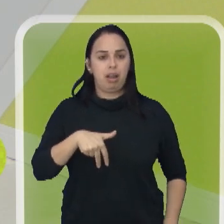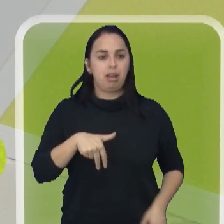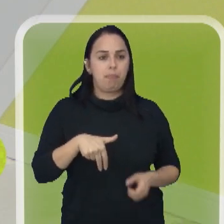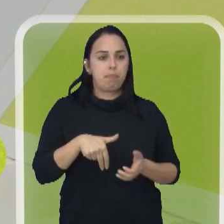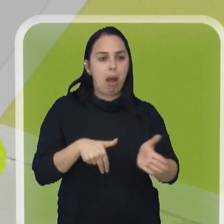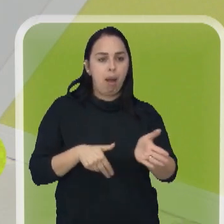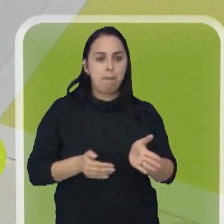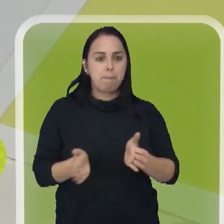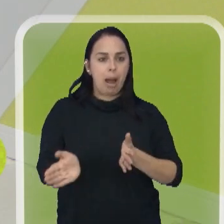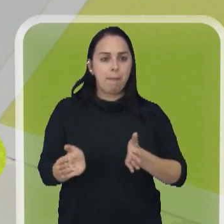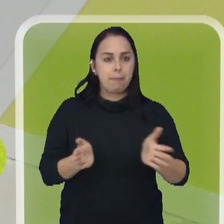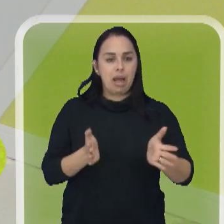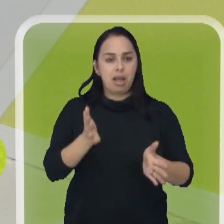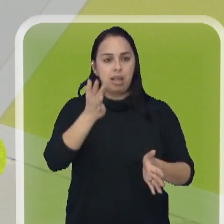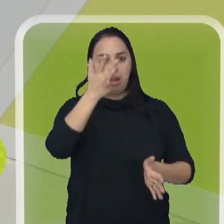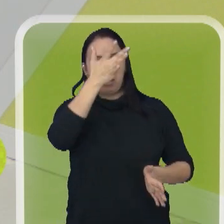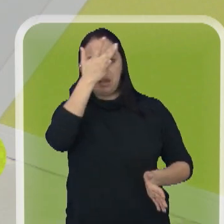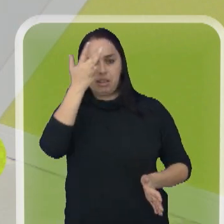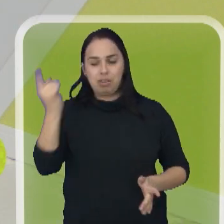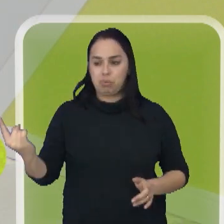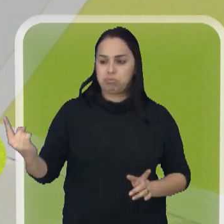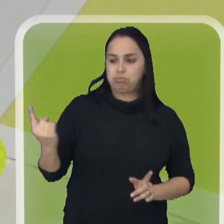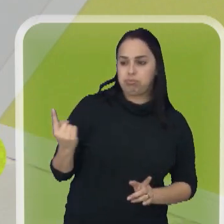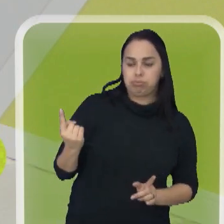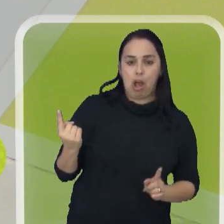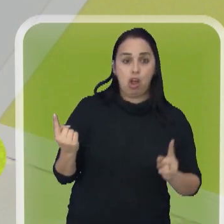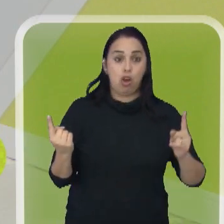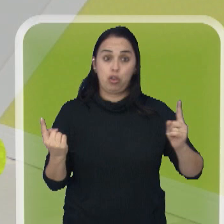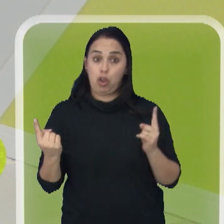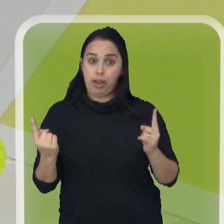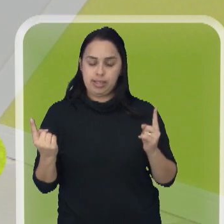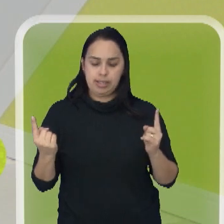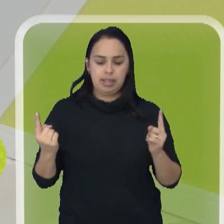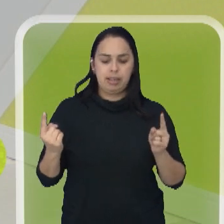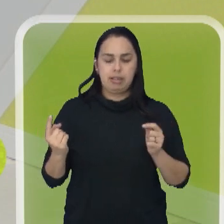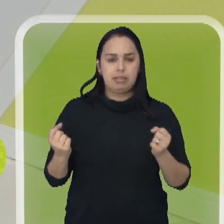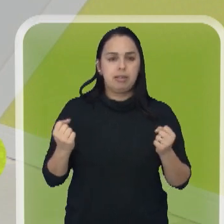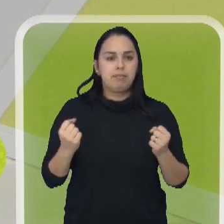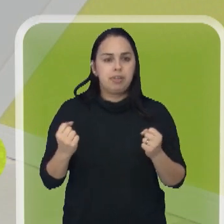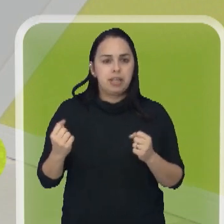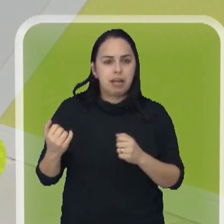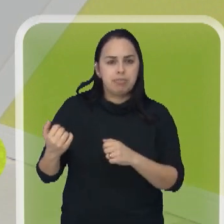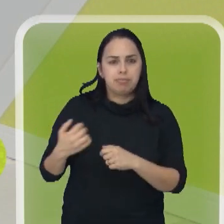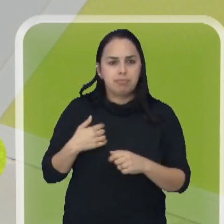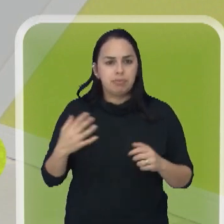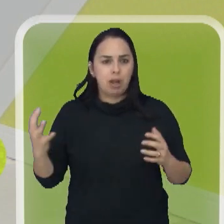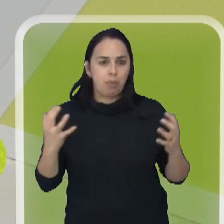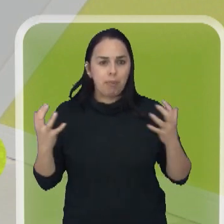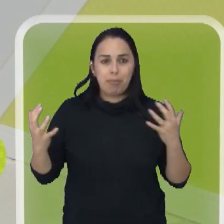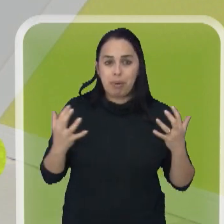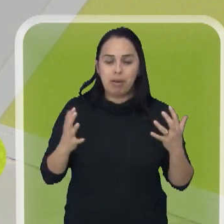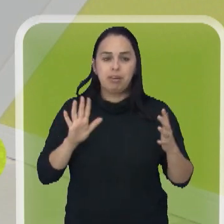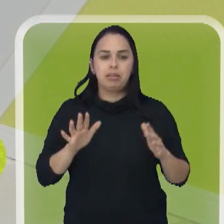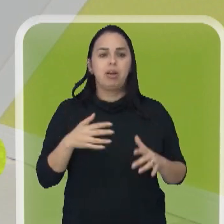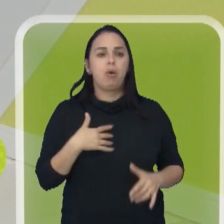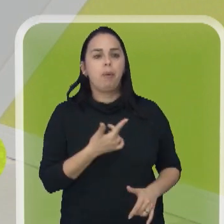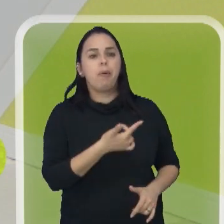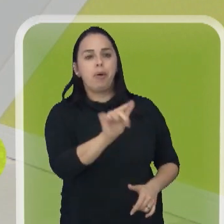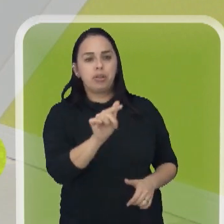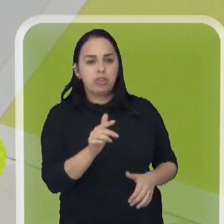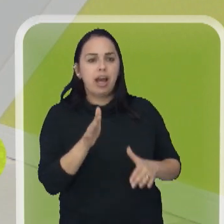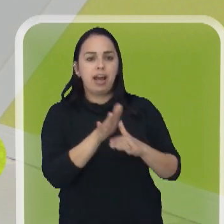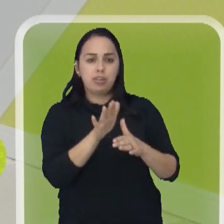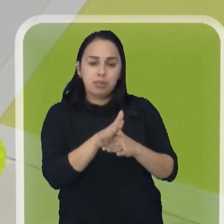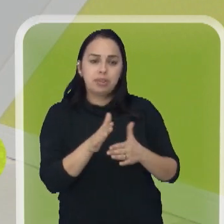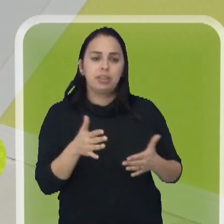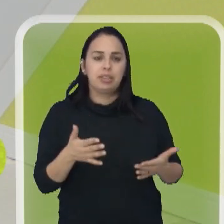ele atrai a marcação de pelo menos 1, às vezes 2. E isso aí acaba abrindo espaço para outras figuras aparecerem.